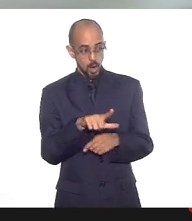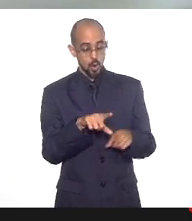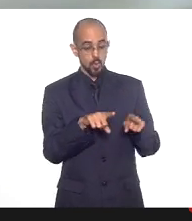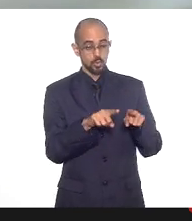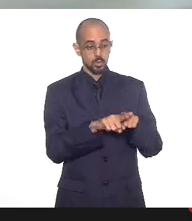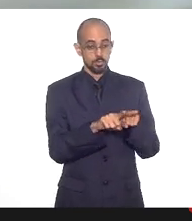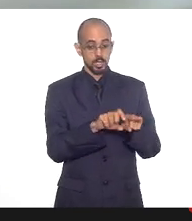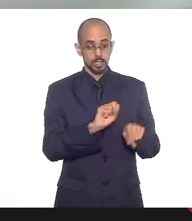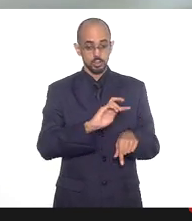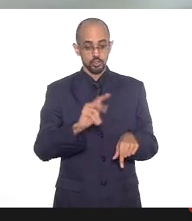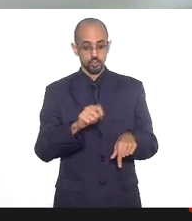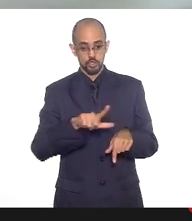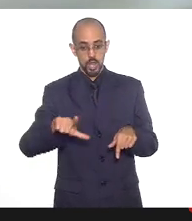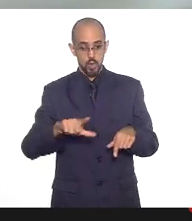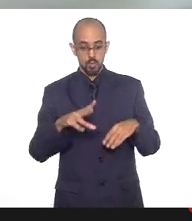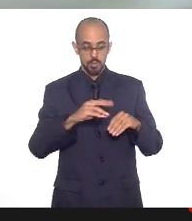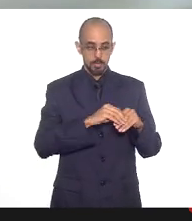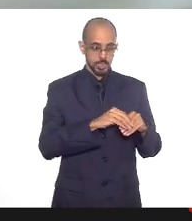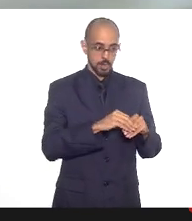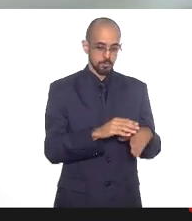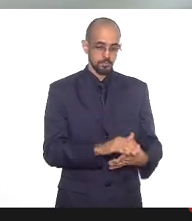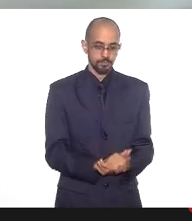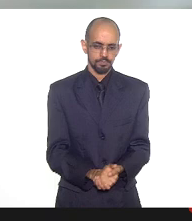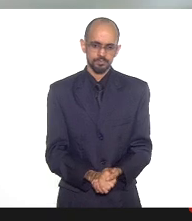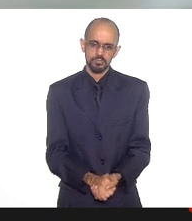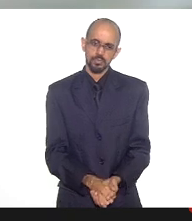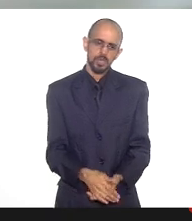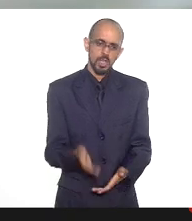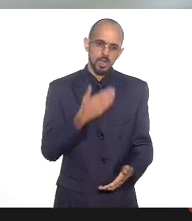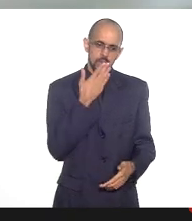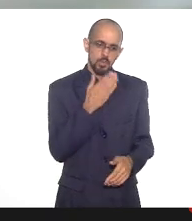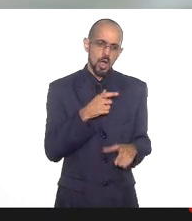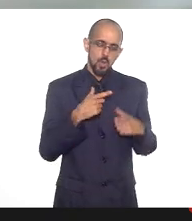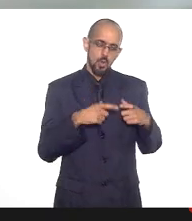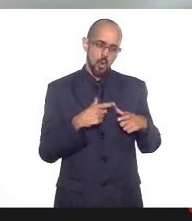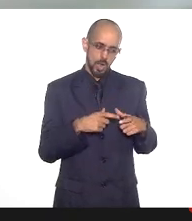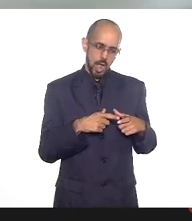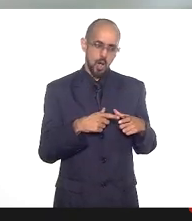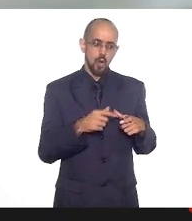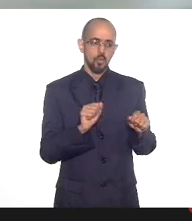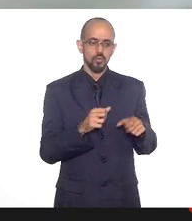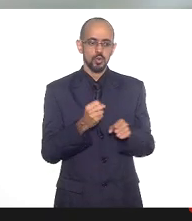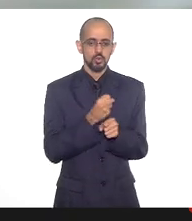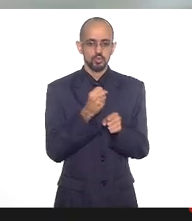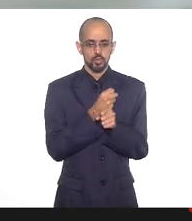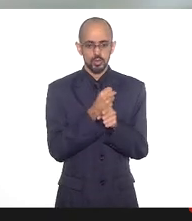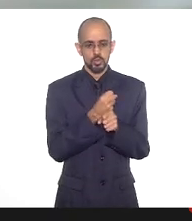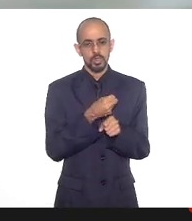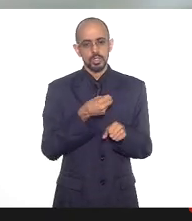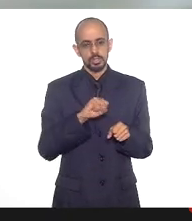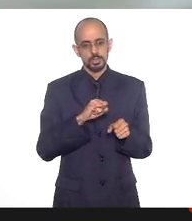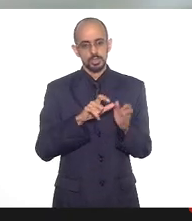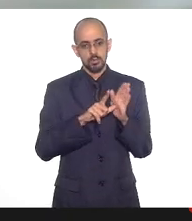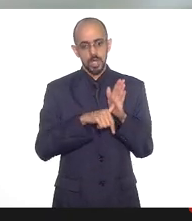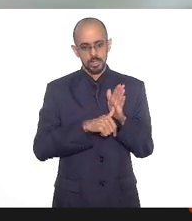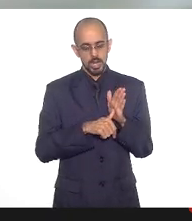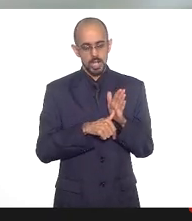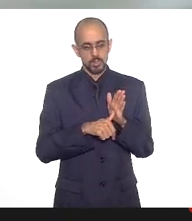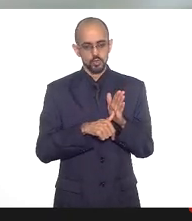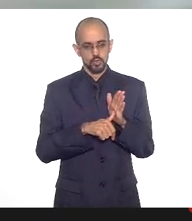Qual o estaleiro que construiu a FPSO Carioca, se houve atraso no cronograma